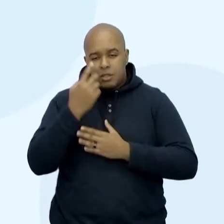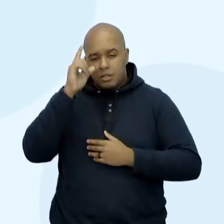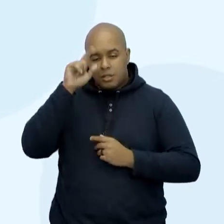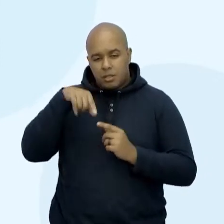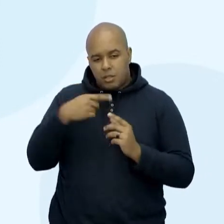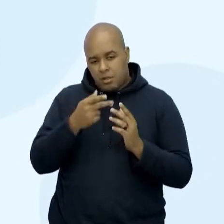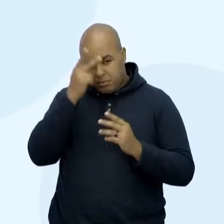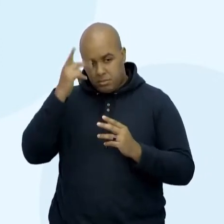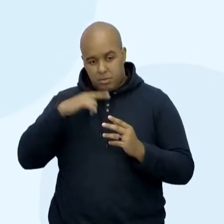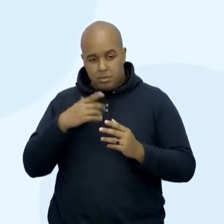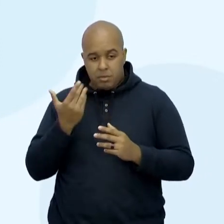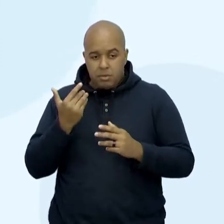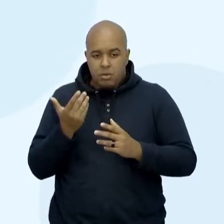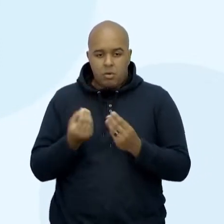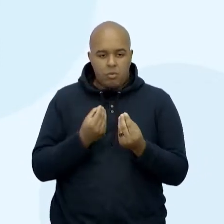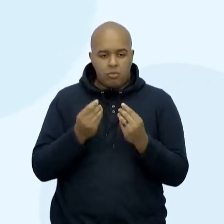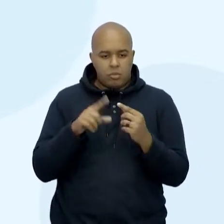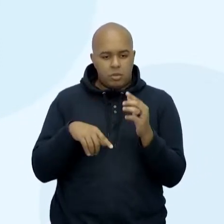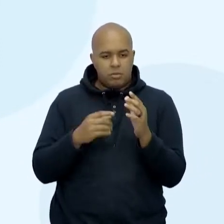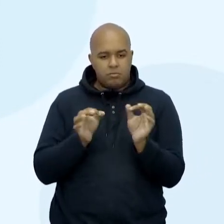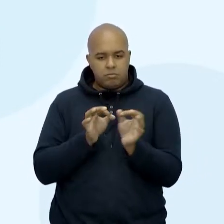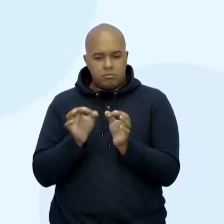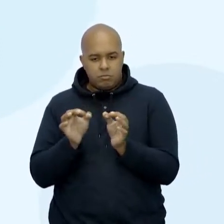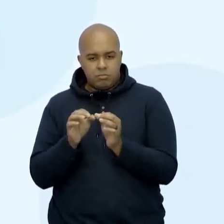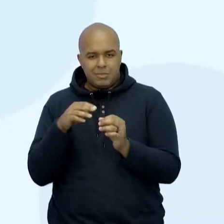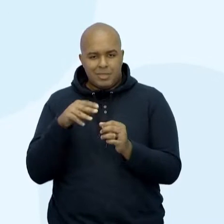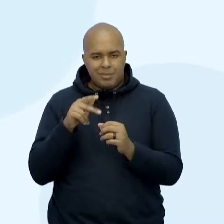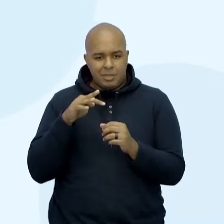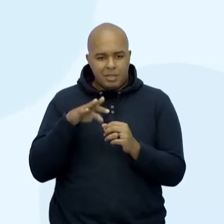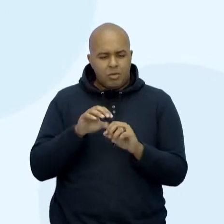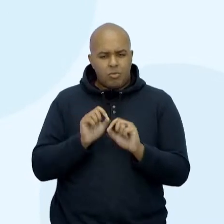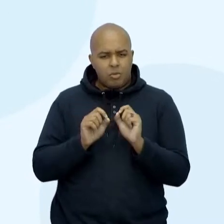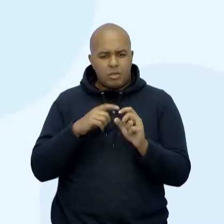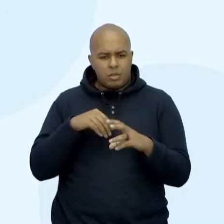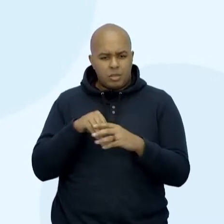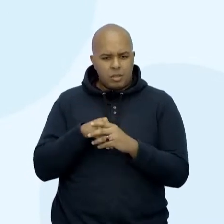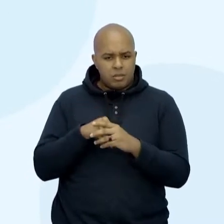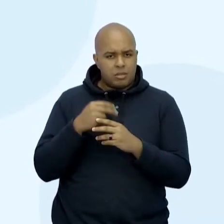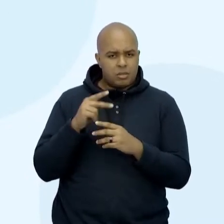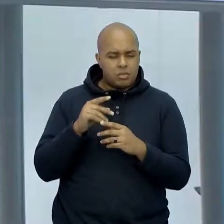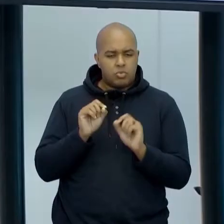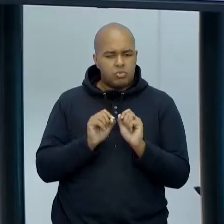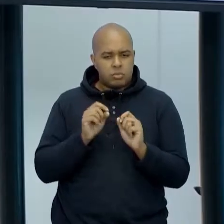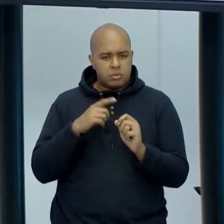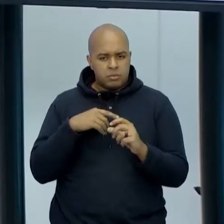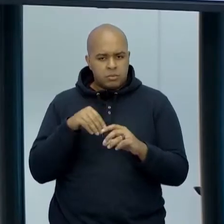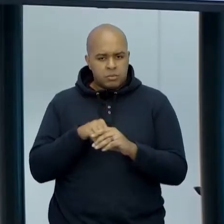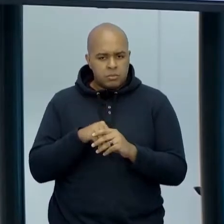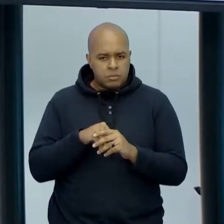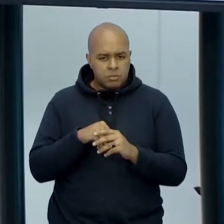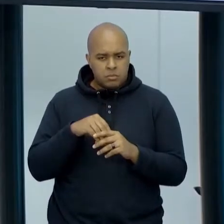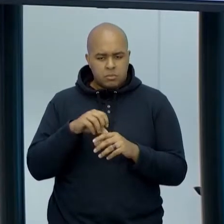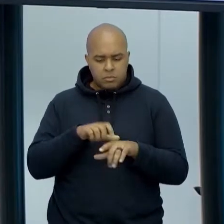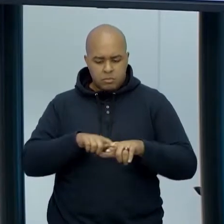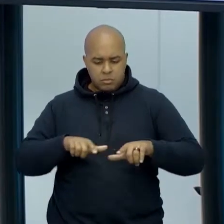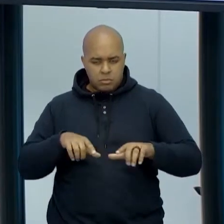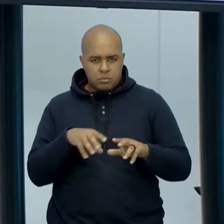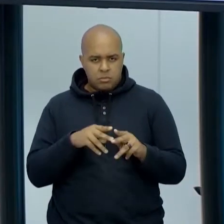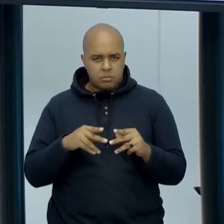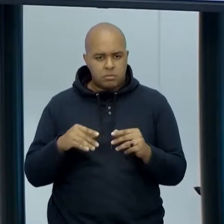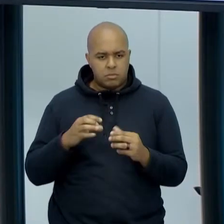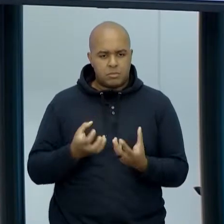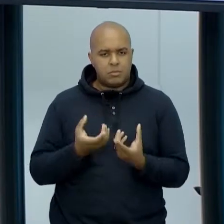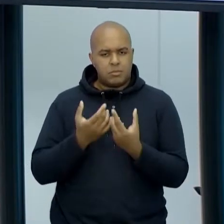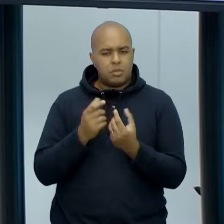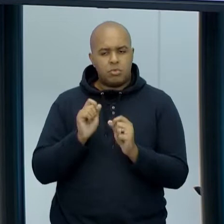que as pessoas tinham de como é a constituição da matéria, o que tem dentro da matéria, o que tem dentro dos sólidos, líquidos e